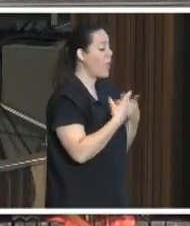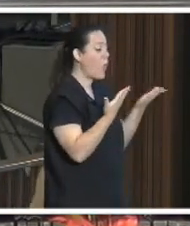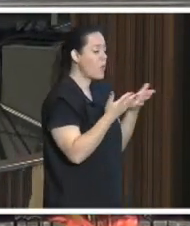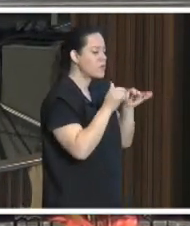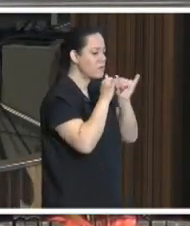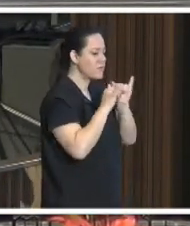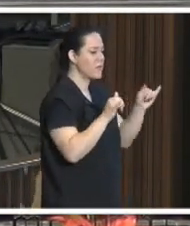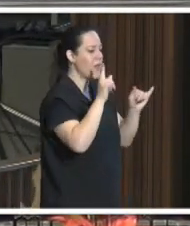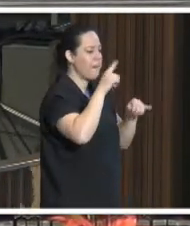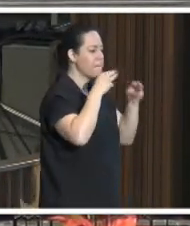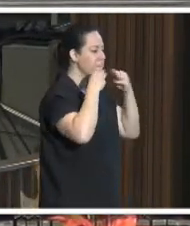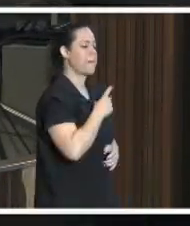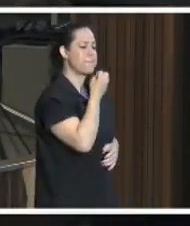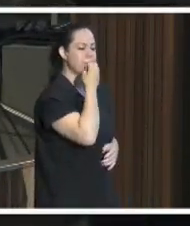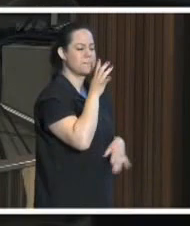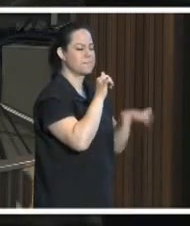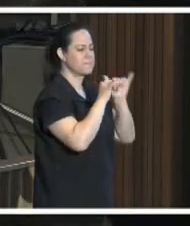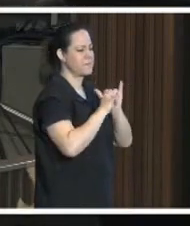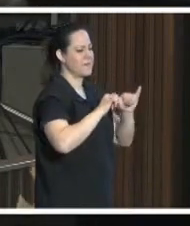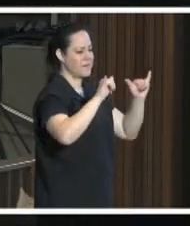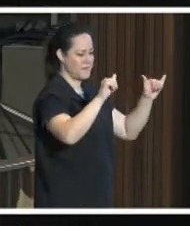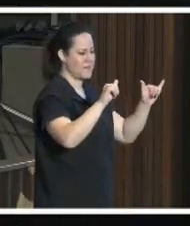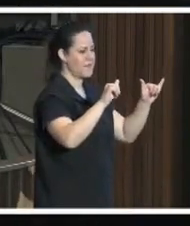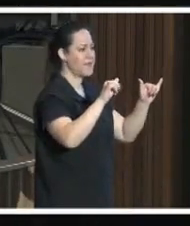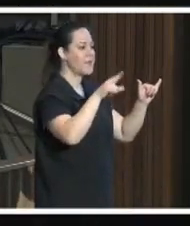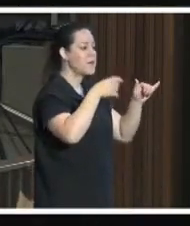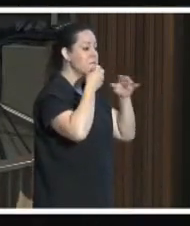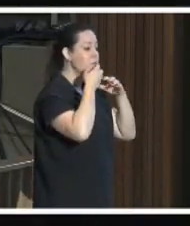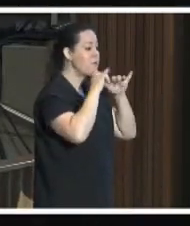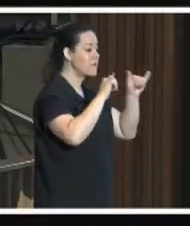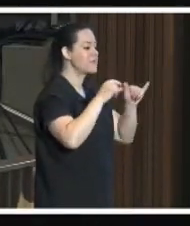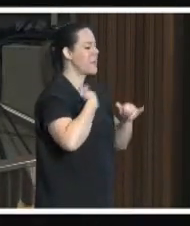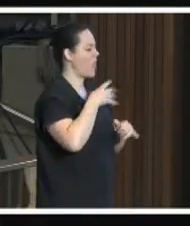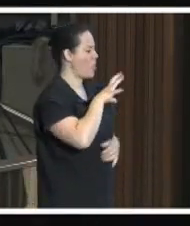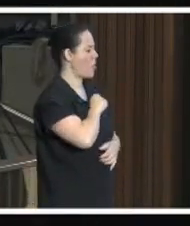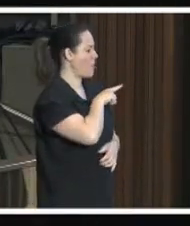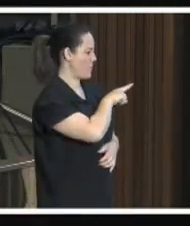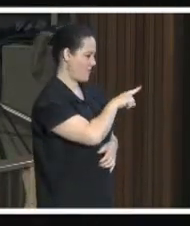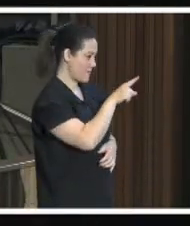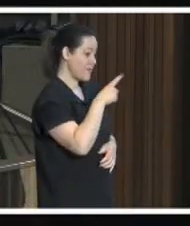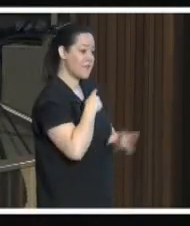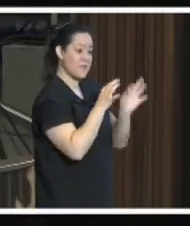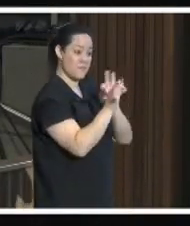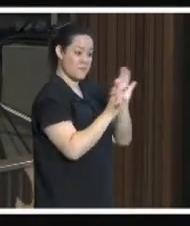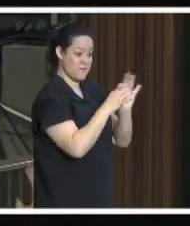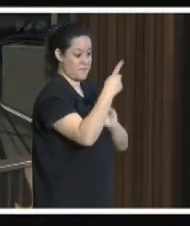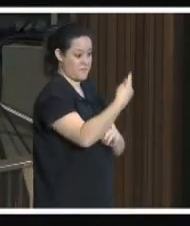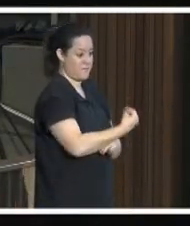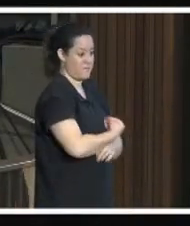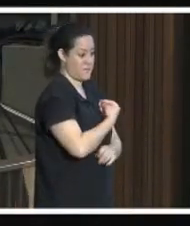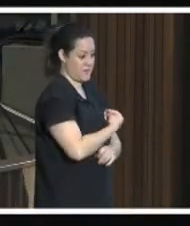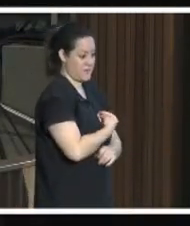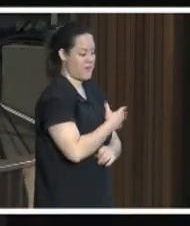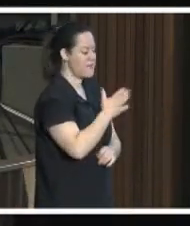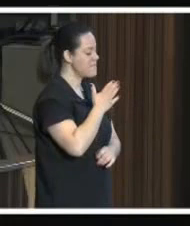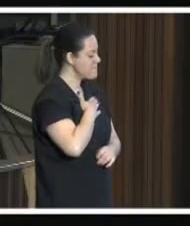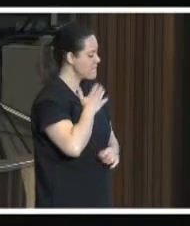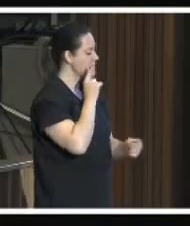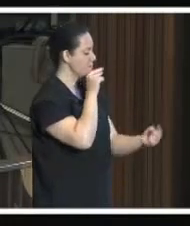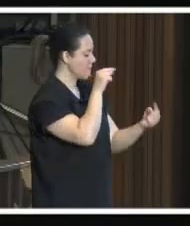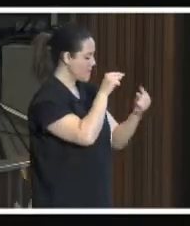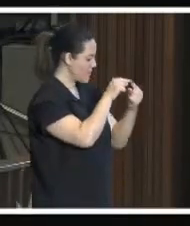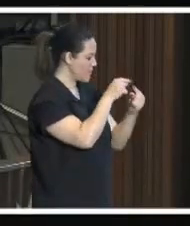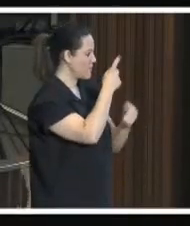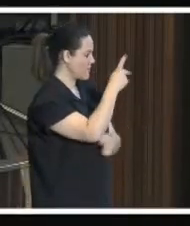é uma das mensagens mais gostosas. E a boa notícia é, eu te amo e tenho um plano para a tua vida. E o meu propósito